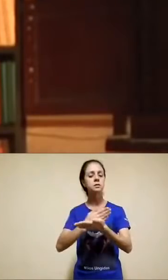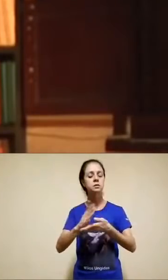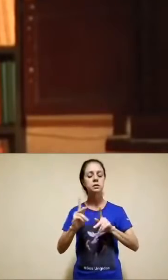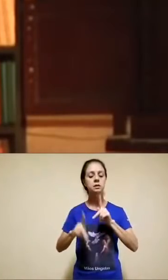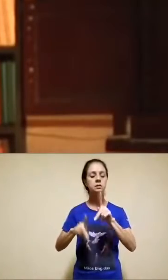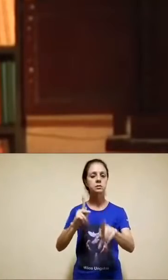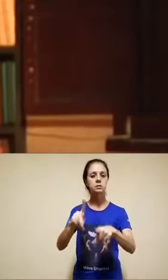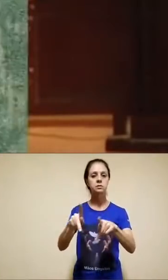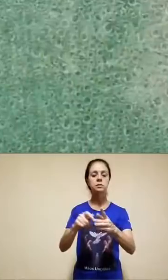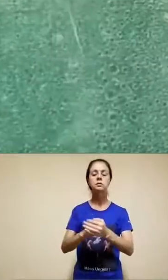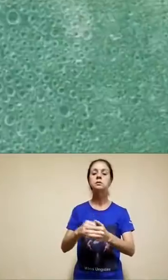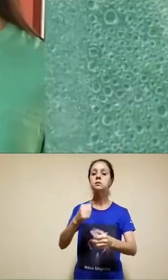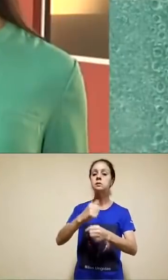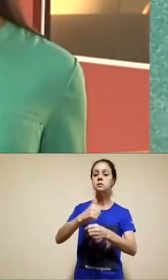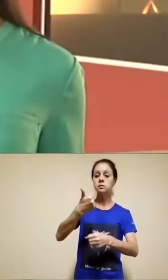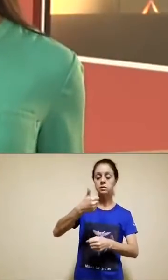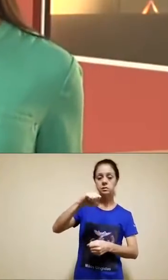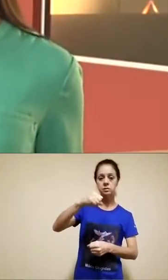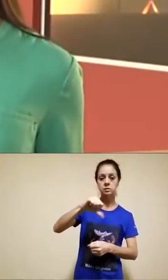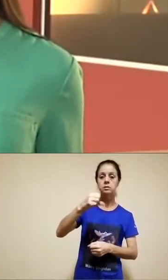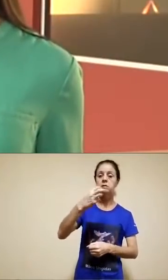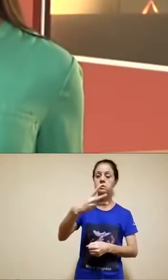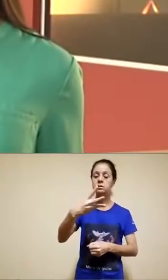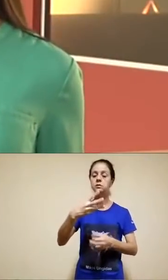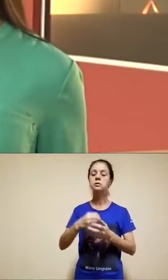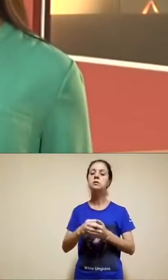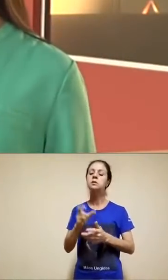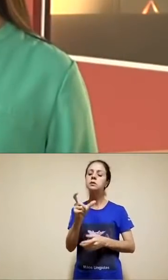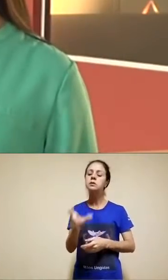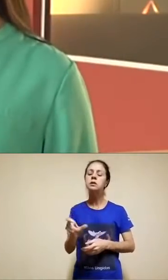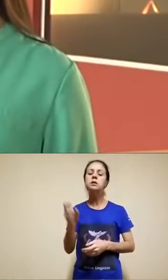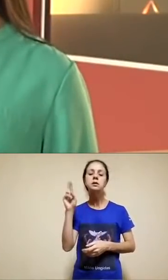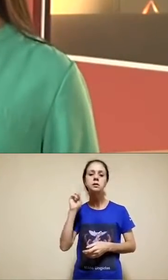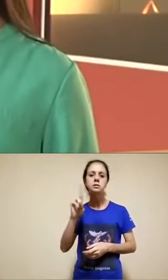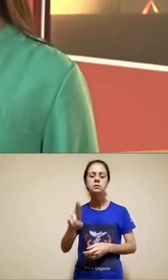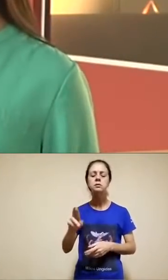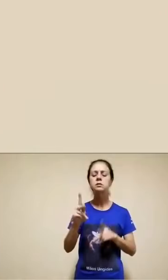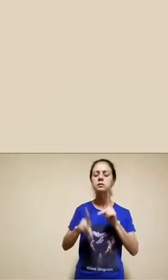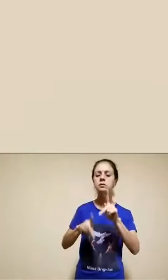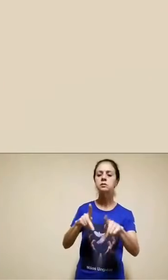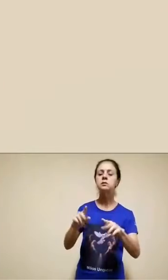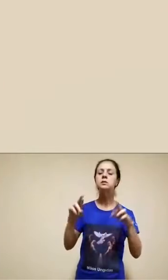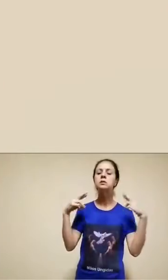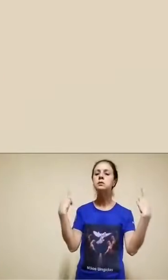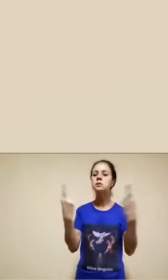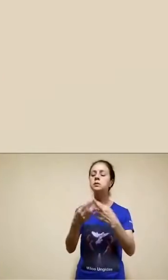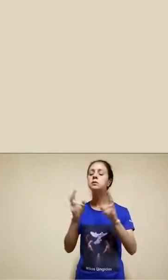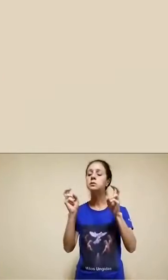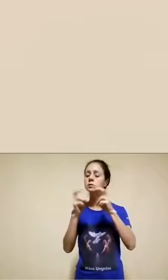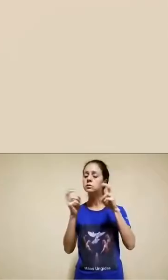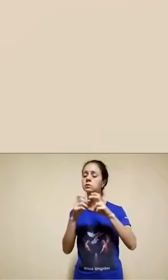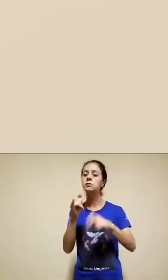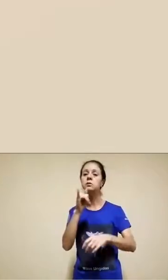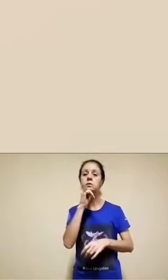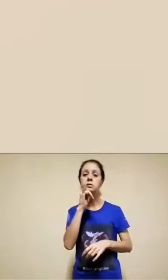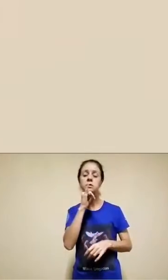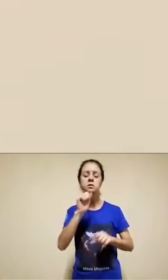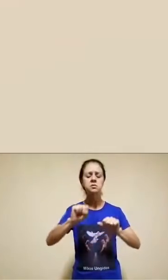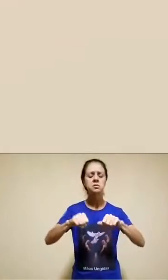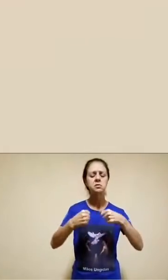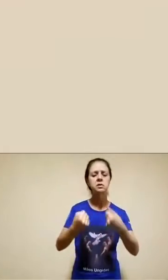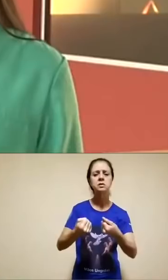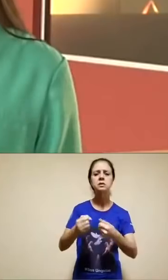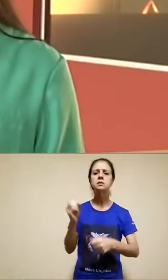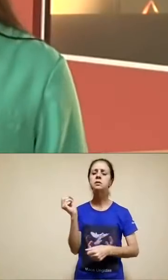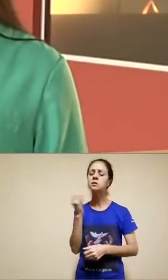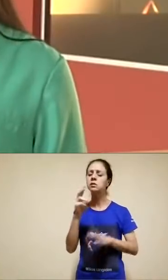de lei de iniciativa popular. Desde 2013, entidades com representatividade popular se reúnem para discutir um modelo